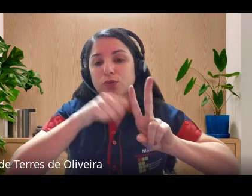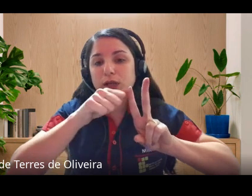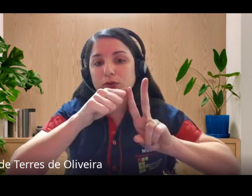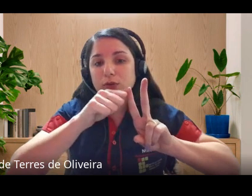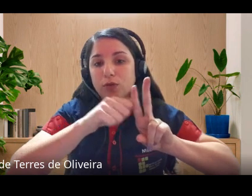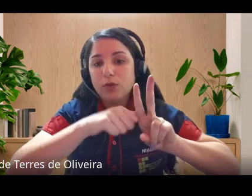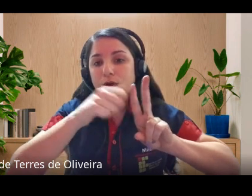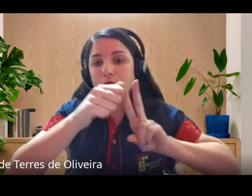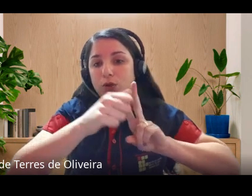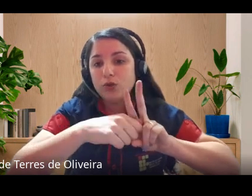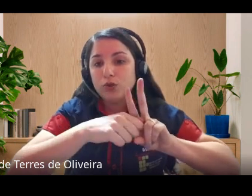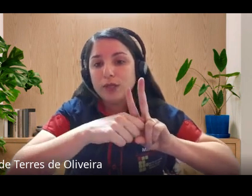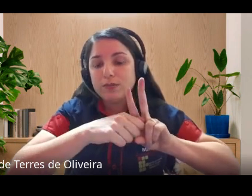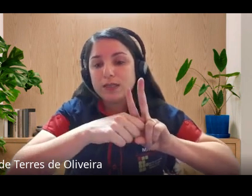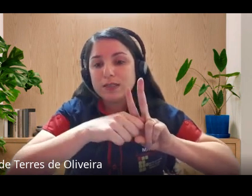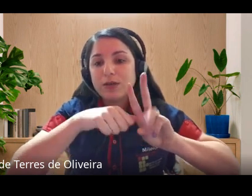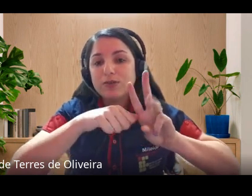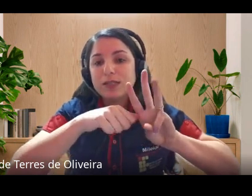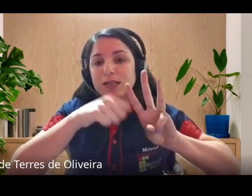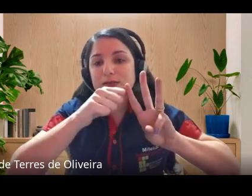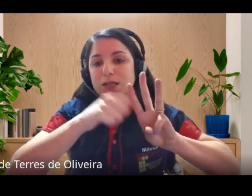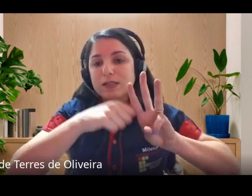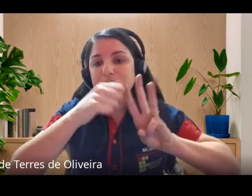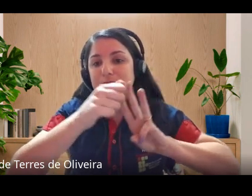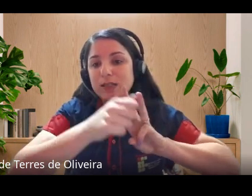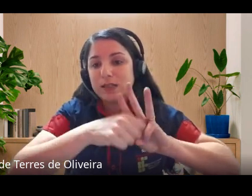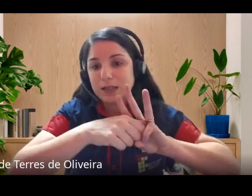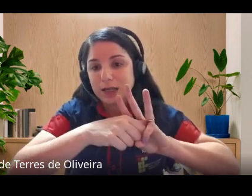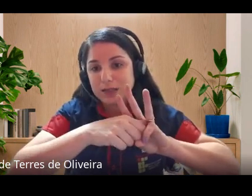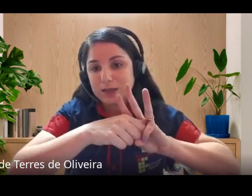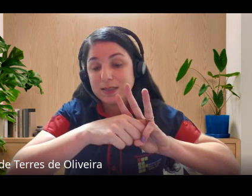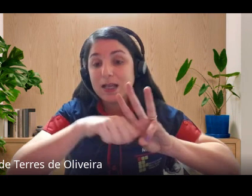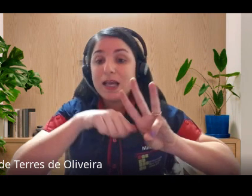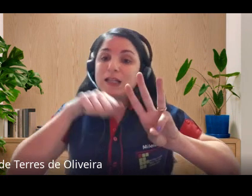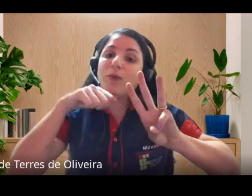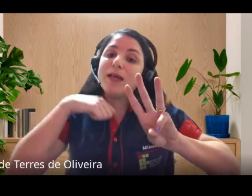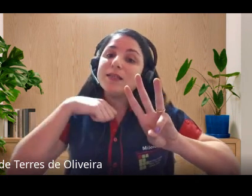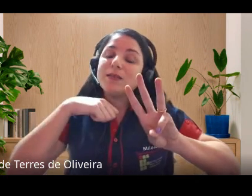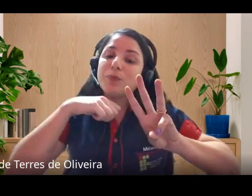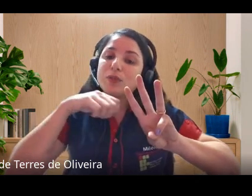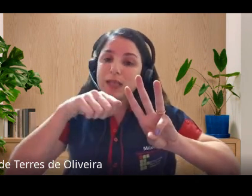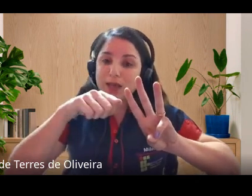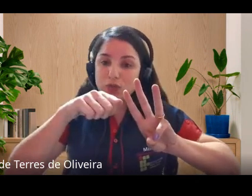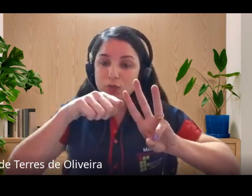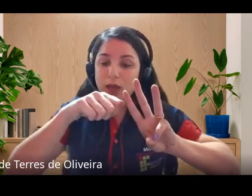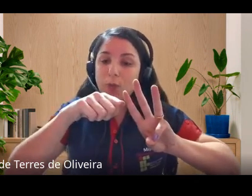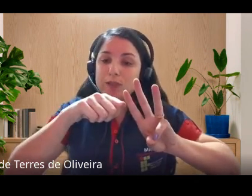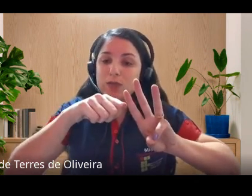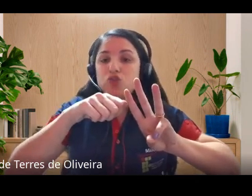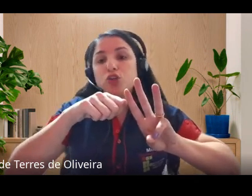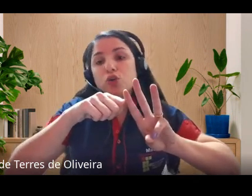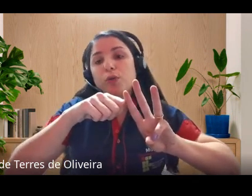levantou o outro dedo, 2 meses. Se eu quero dizer 3 meses, 3 meses. Então, esse processo